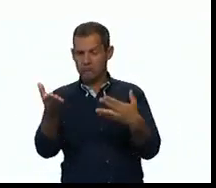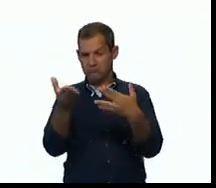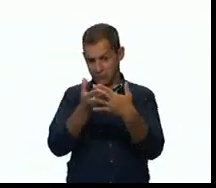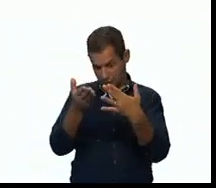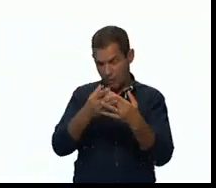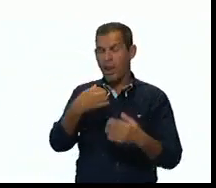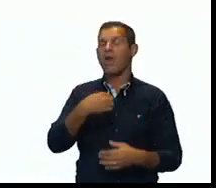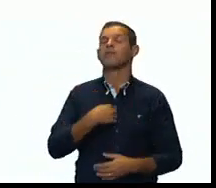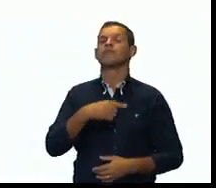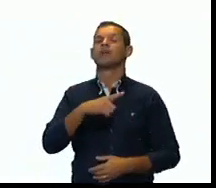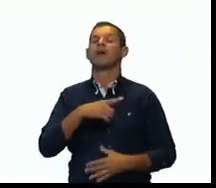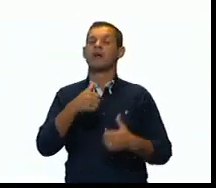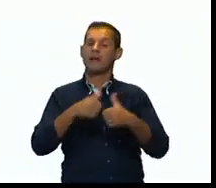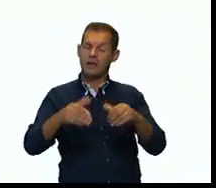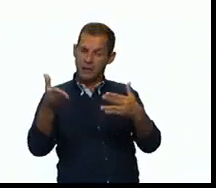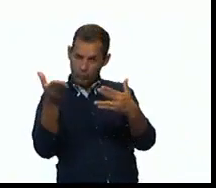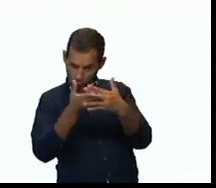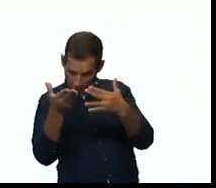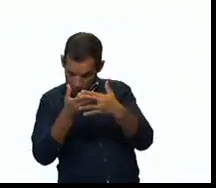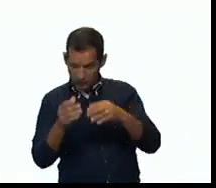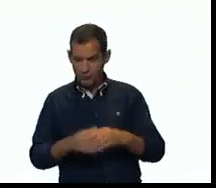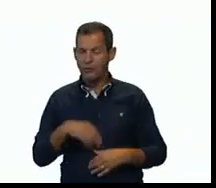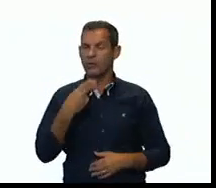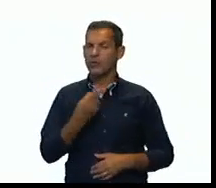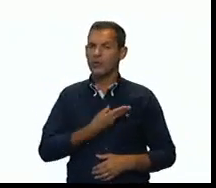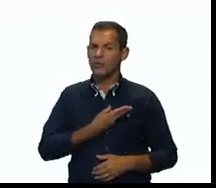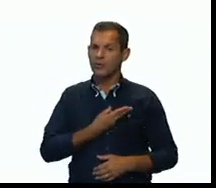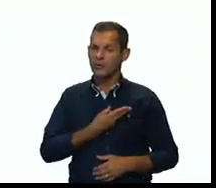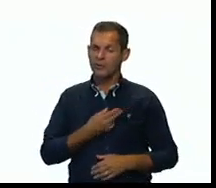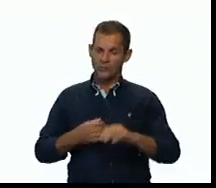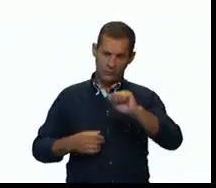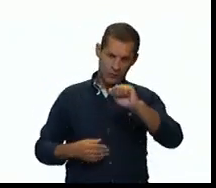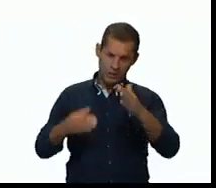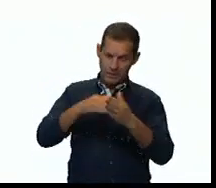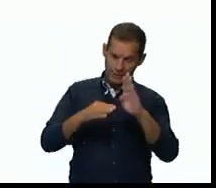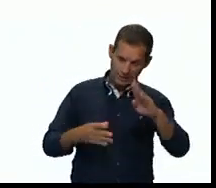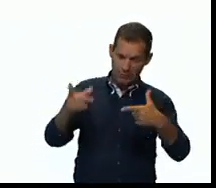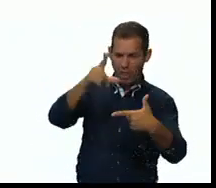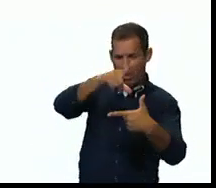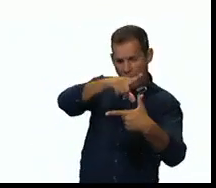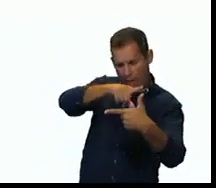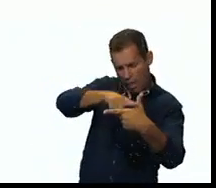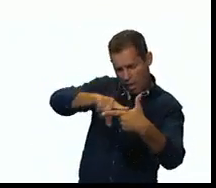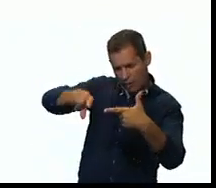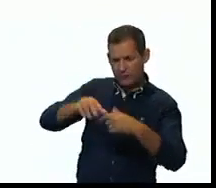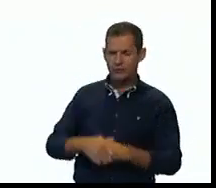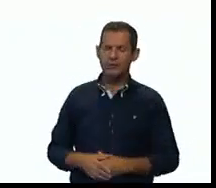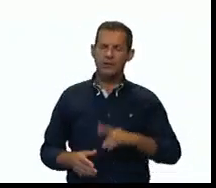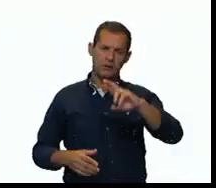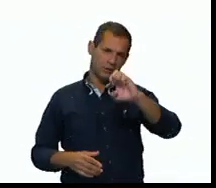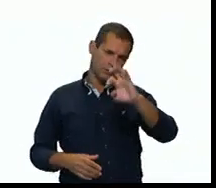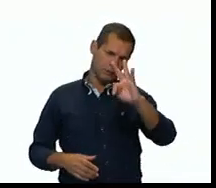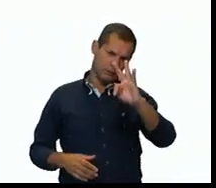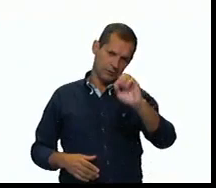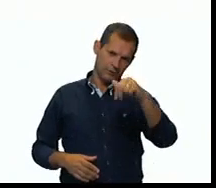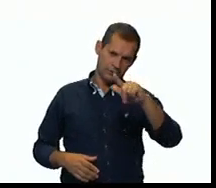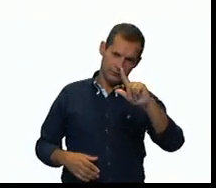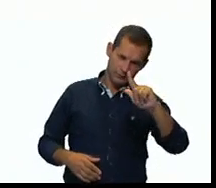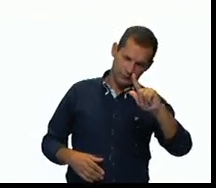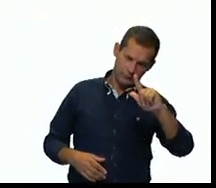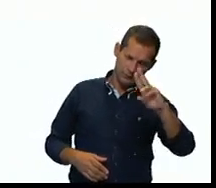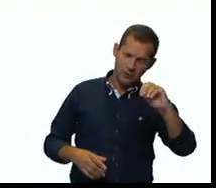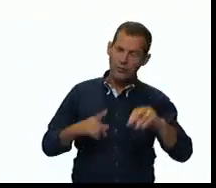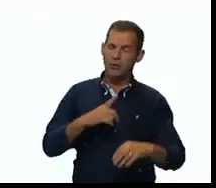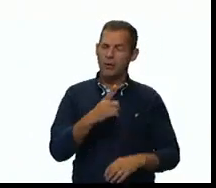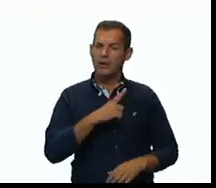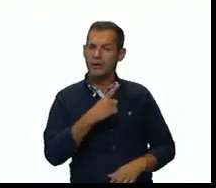intervalo. Eu vou pegar esse intervalo aqui, no caso nosso, de A a B, e vou dividir em retângulos, vou fazer retângulos. Cada um desses retângulos, ele